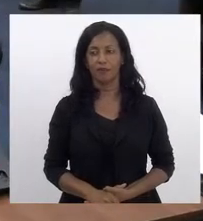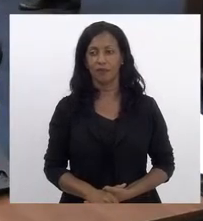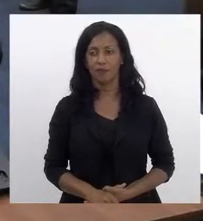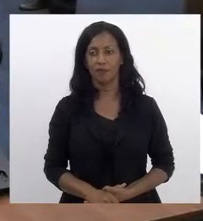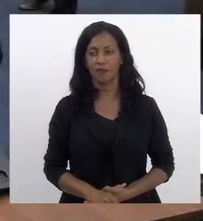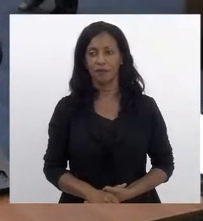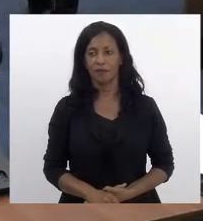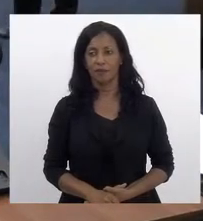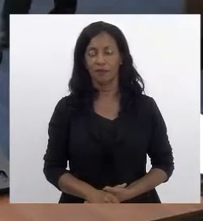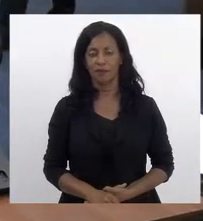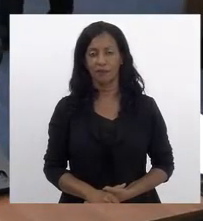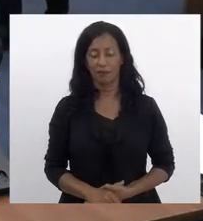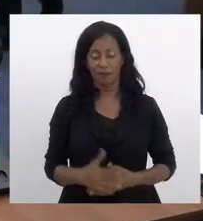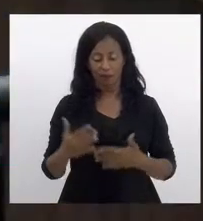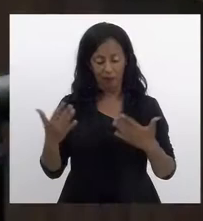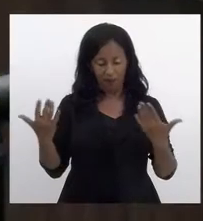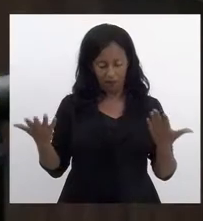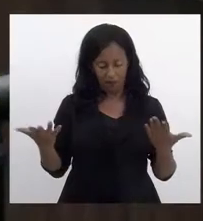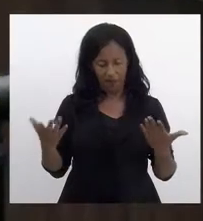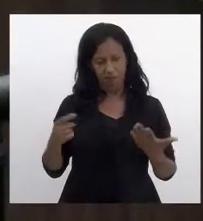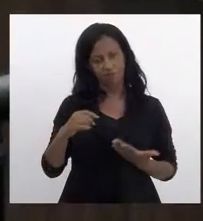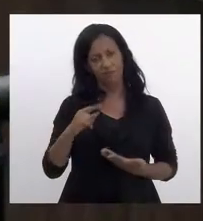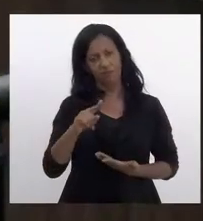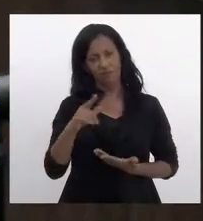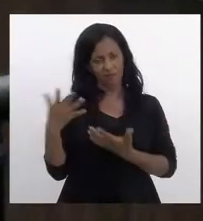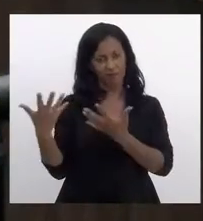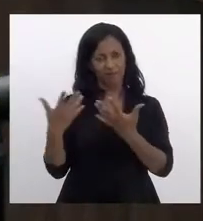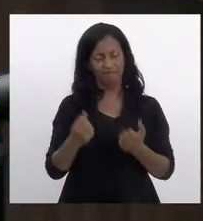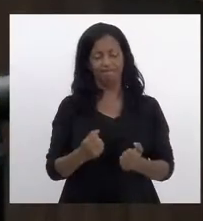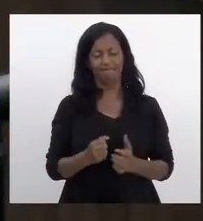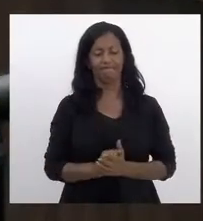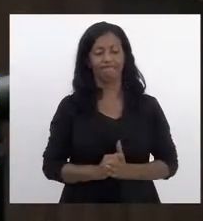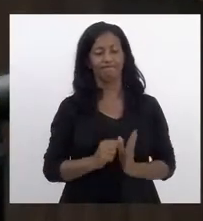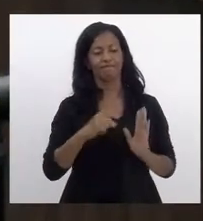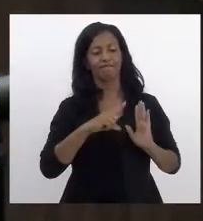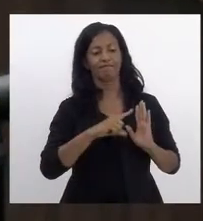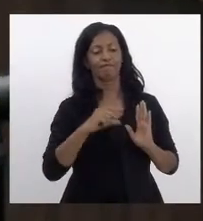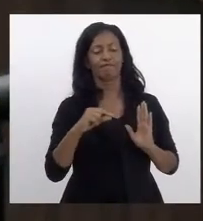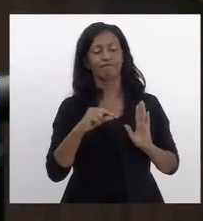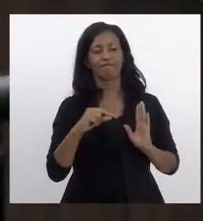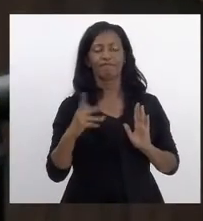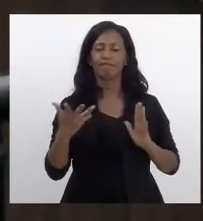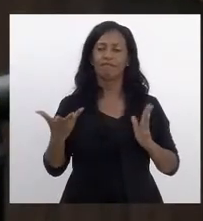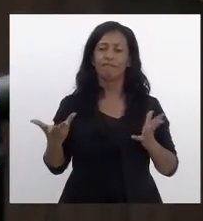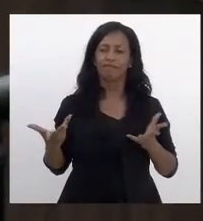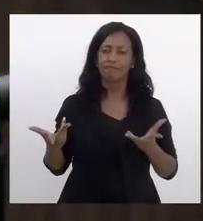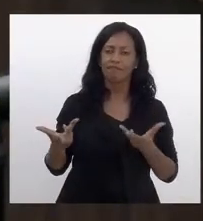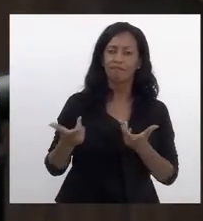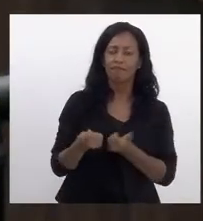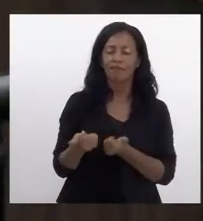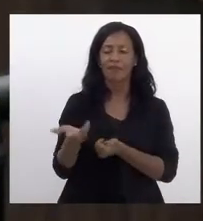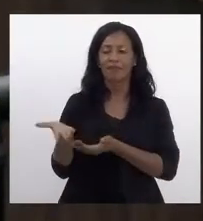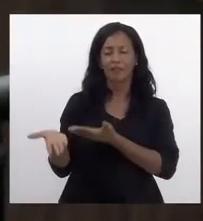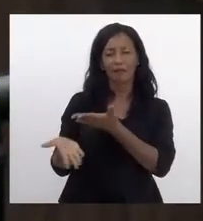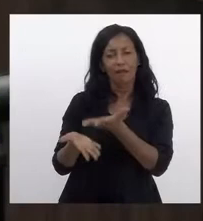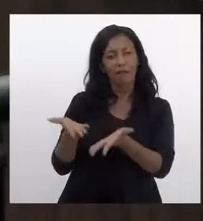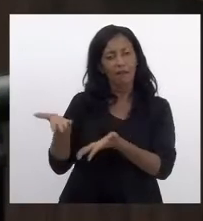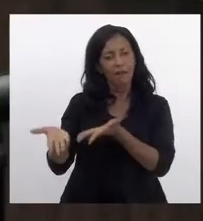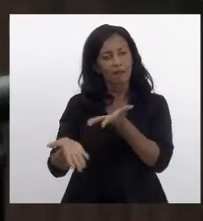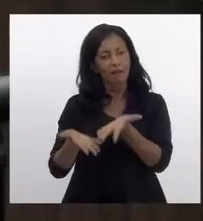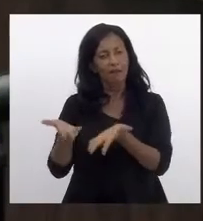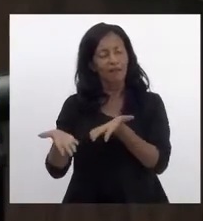Eu acho que caberia aqui, presidente, se o senhor me permitisse, destacar o excepcional tratamento que